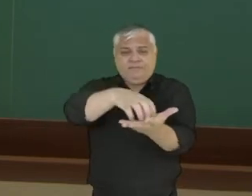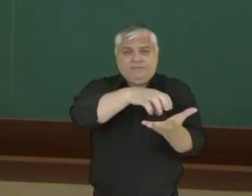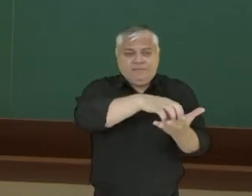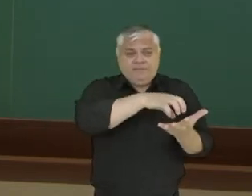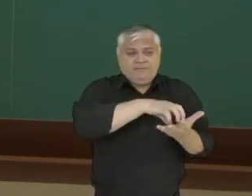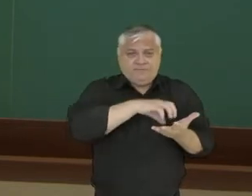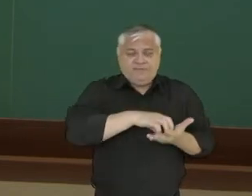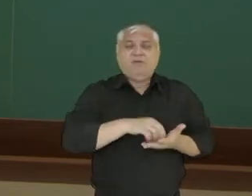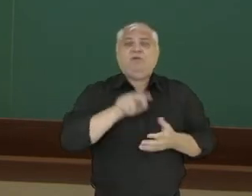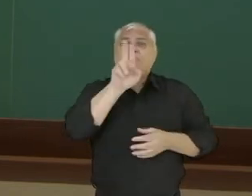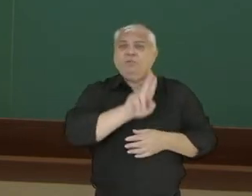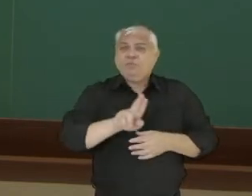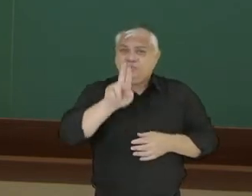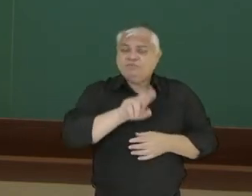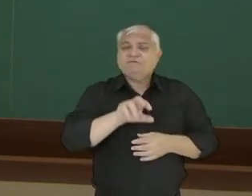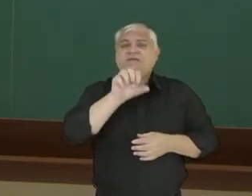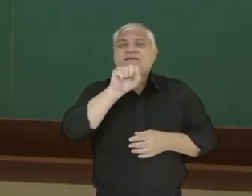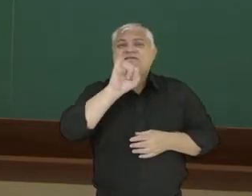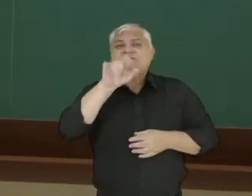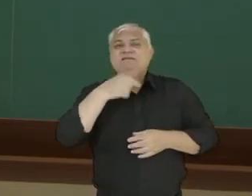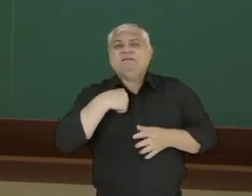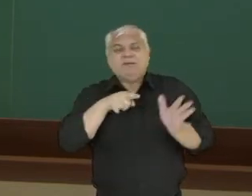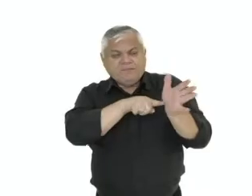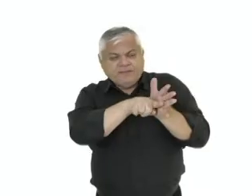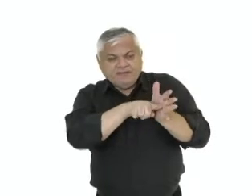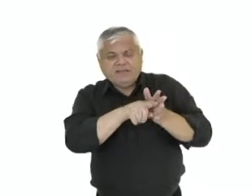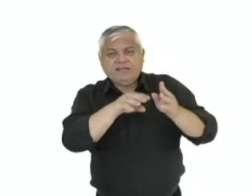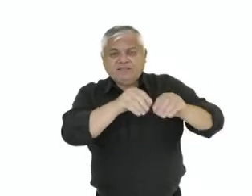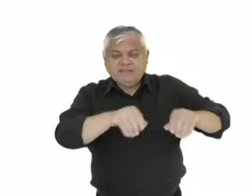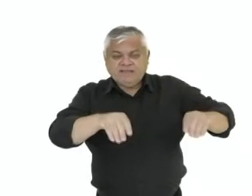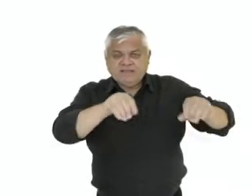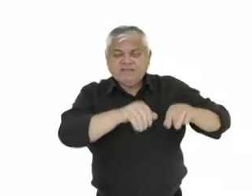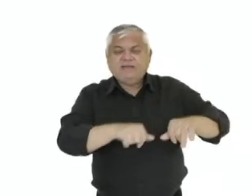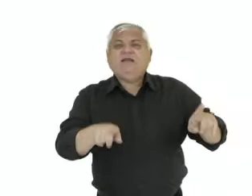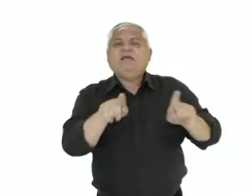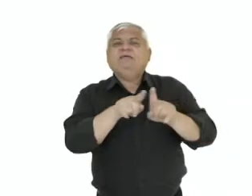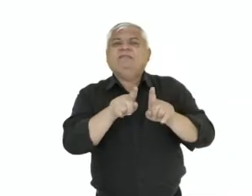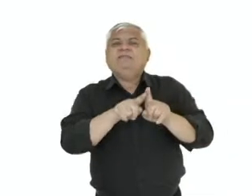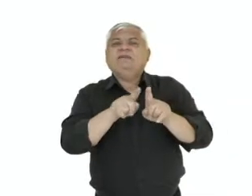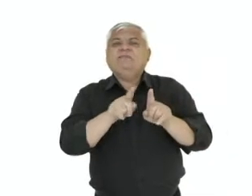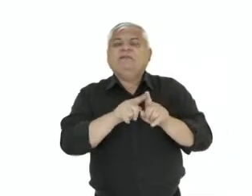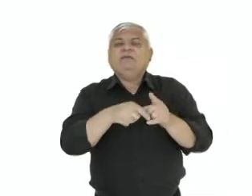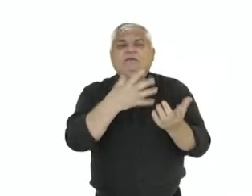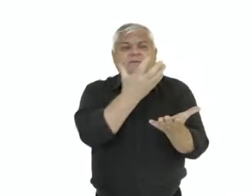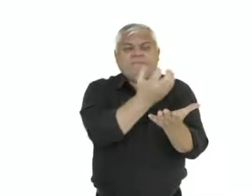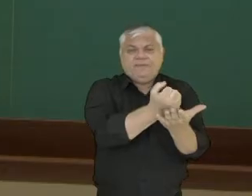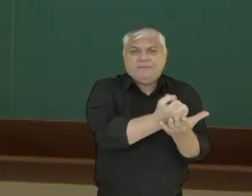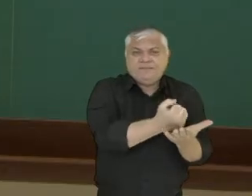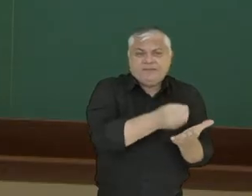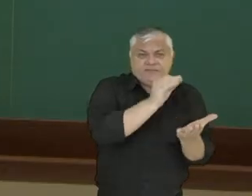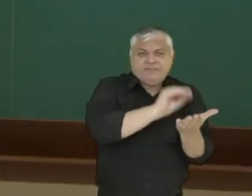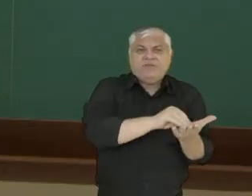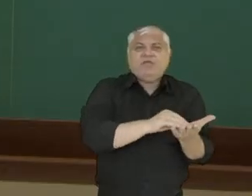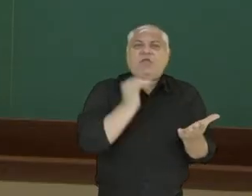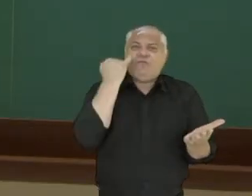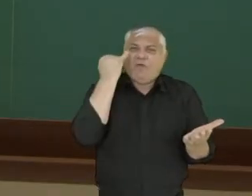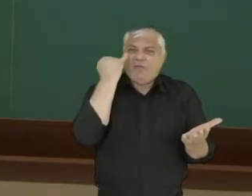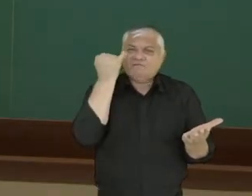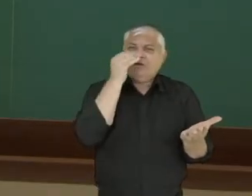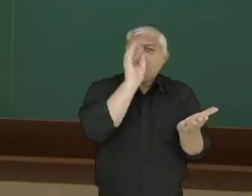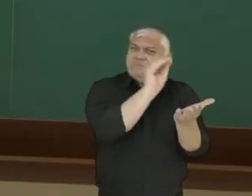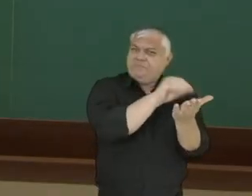o mapeamento de terrenos, elaboração de planta baixas e cadastros de outras aplicações. Então a gente